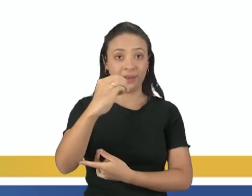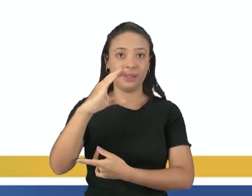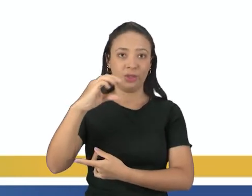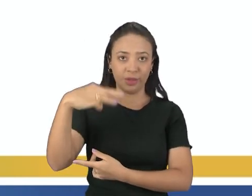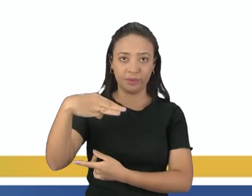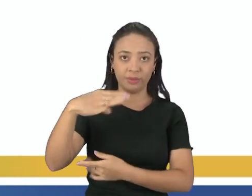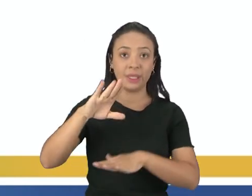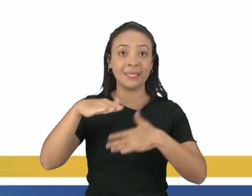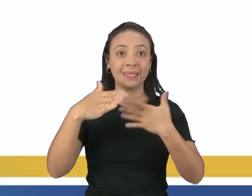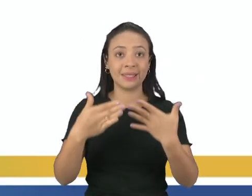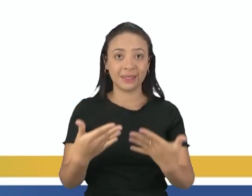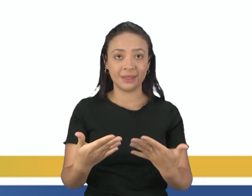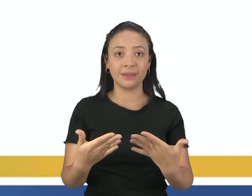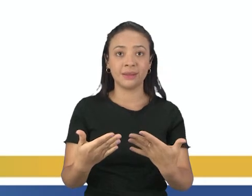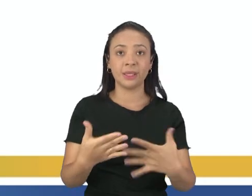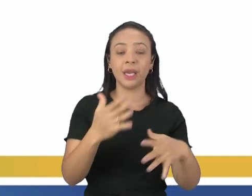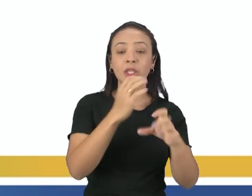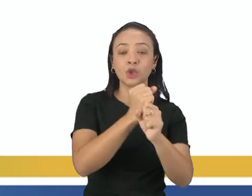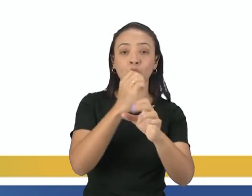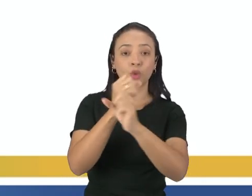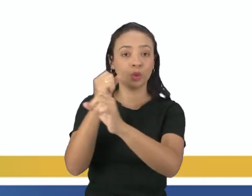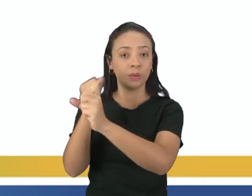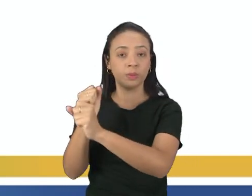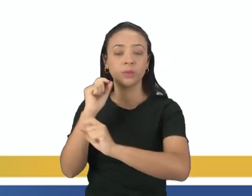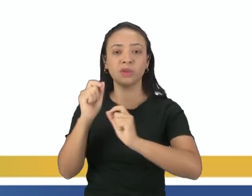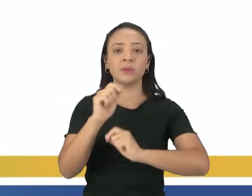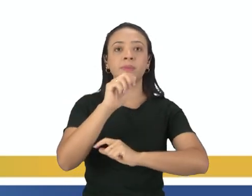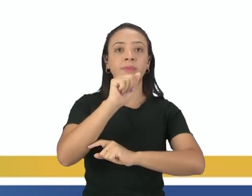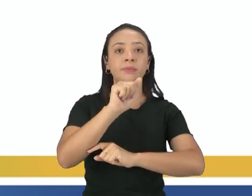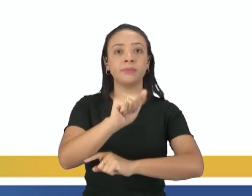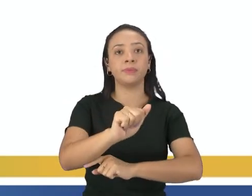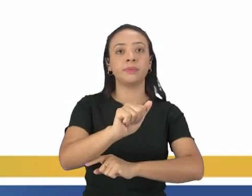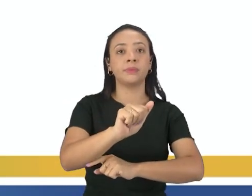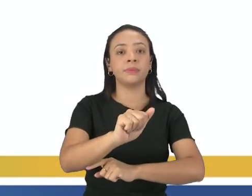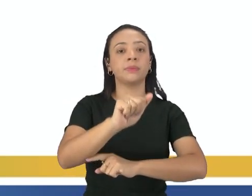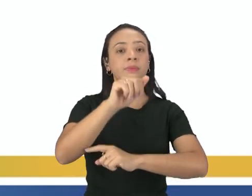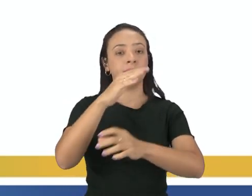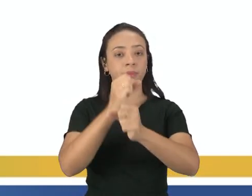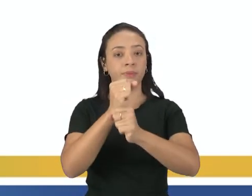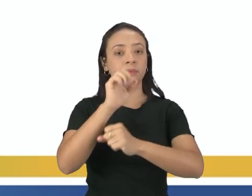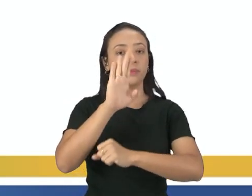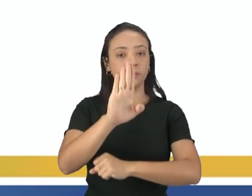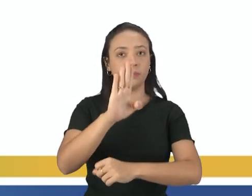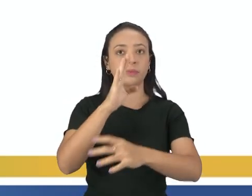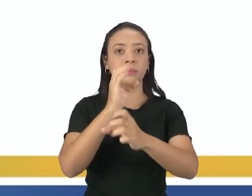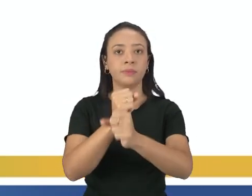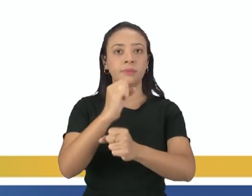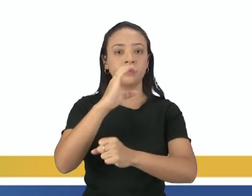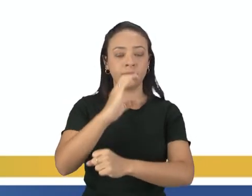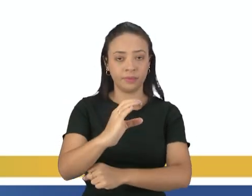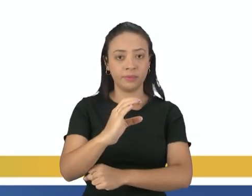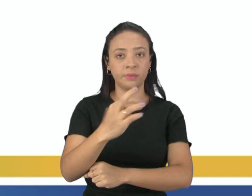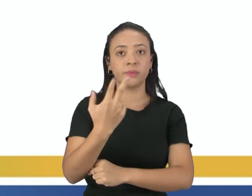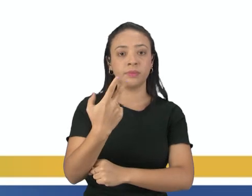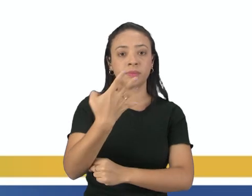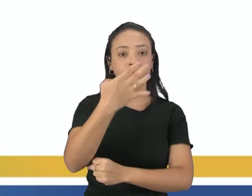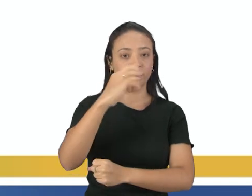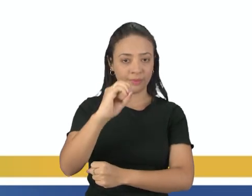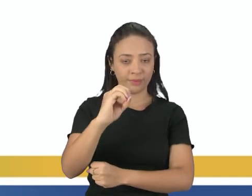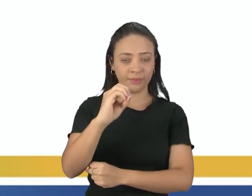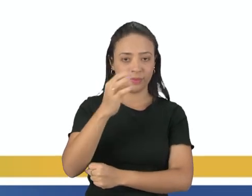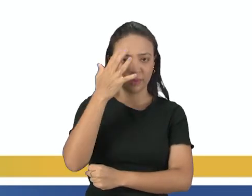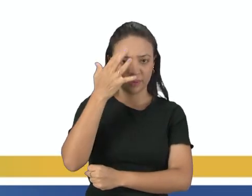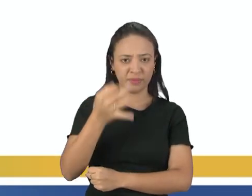a 40 centímetros, a soma dos lados pode ser dita como A mais B mais C igual a